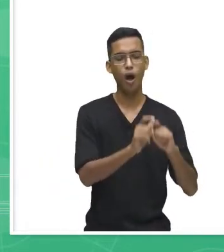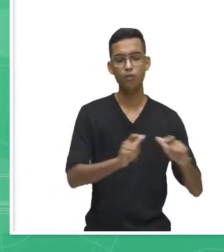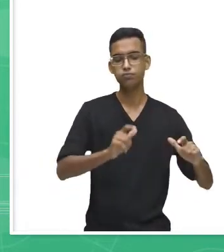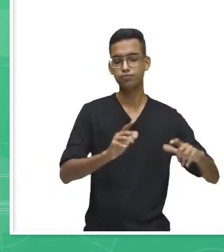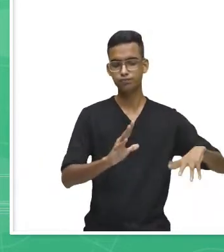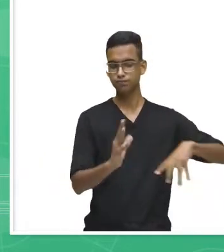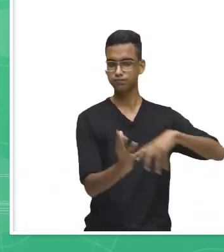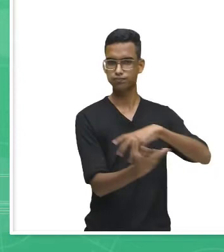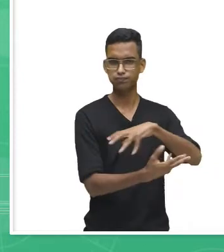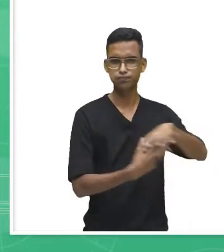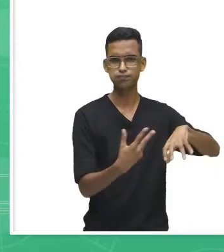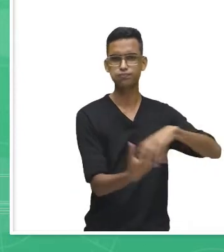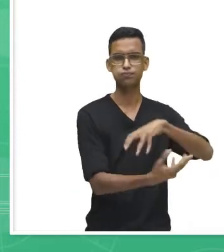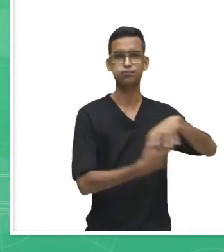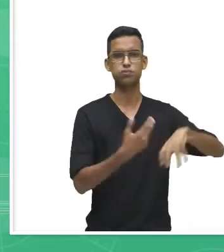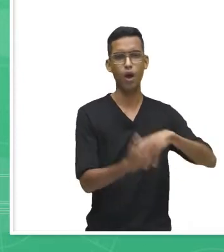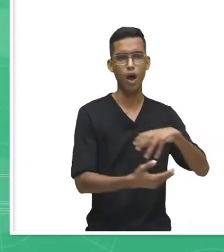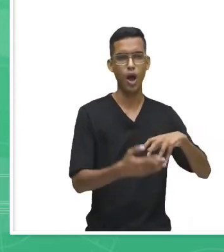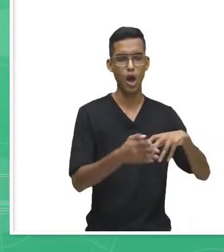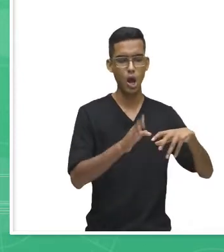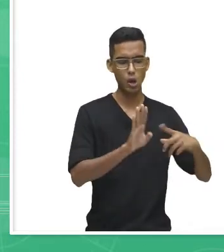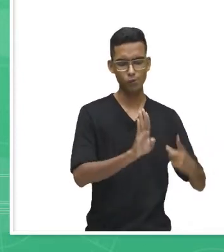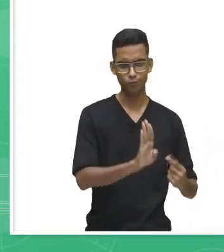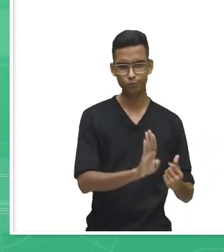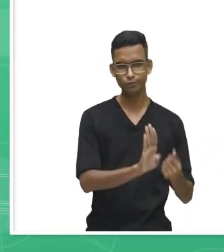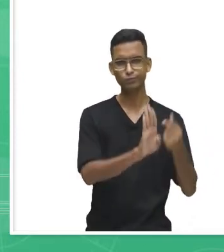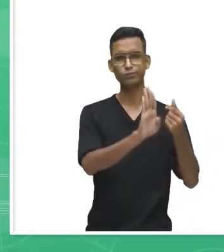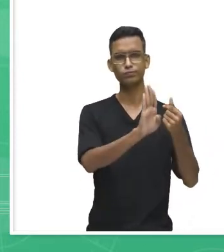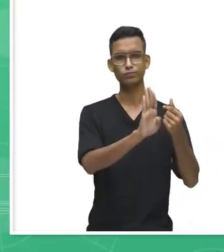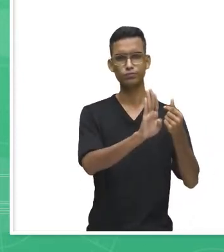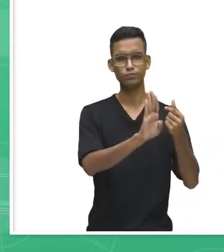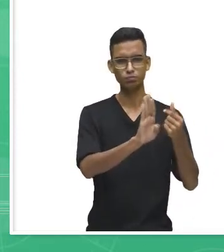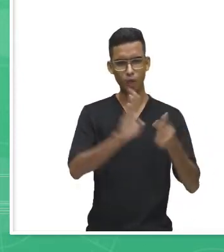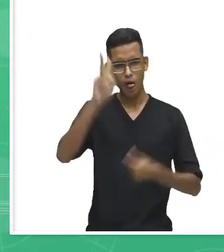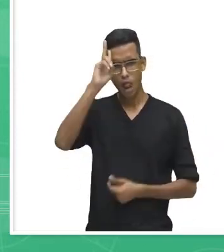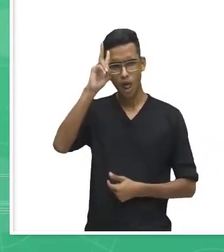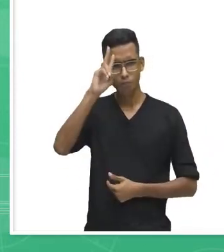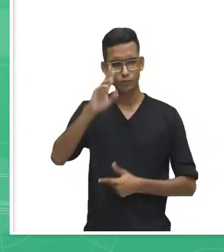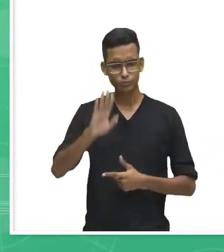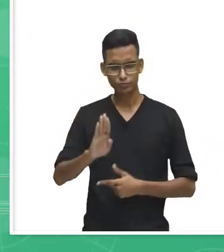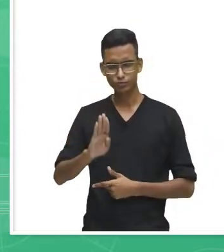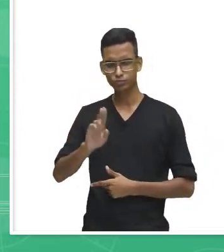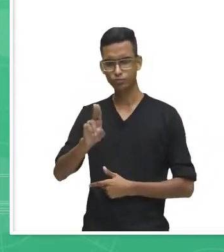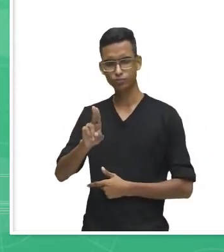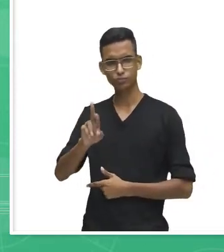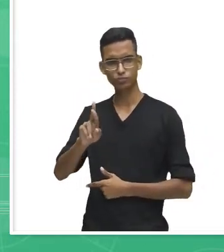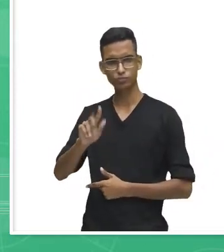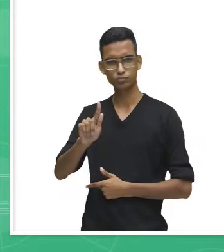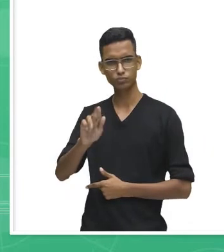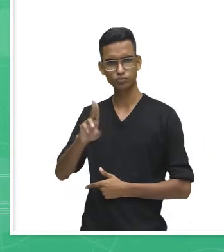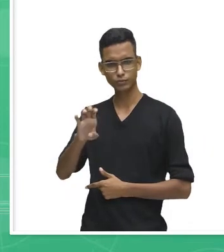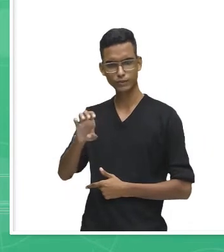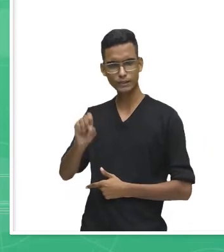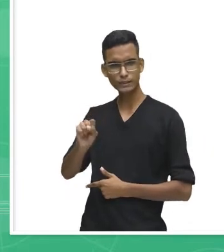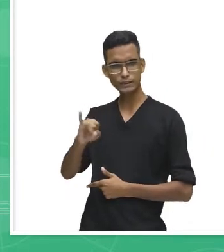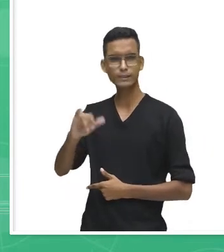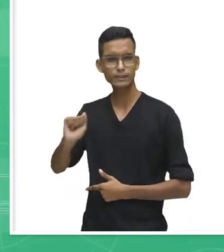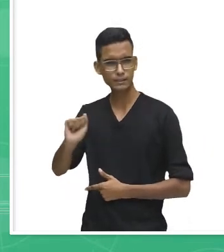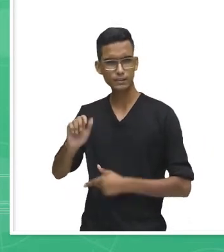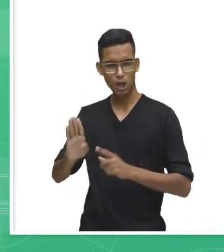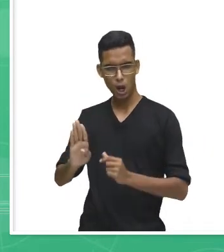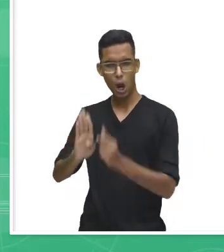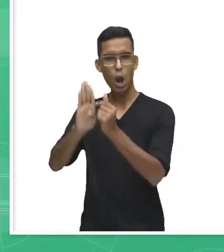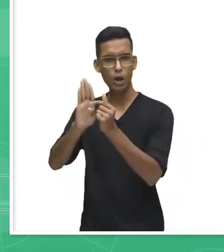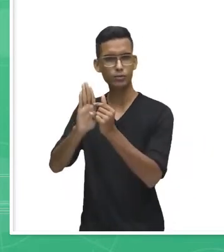revoluções burguesas. Lembram da burguesia? Aquela classe social que surge no final da Idade Média, que está ligada